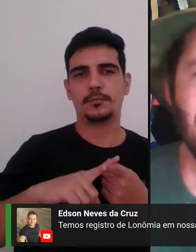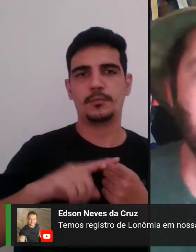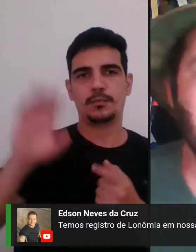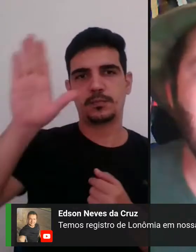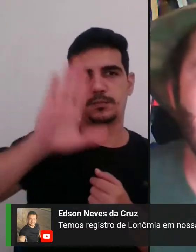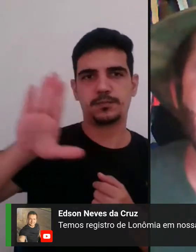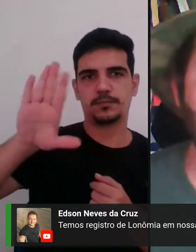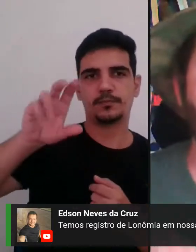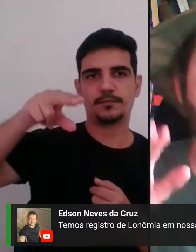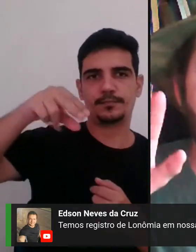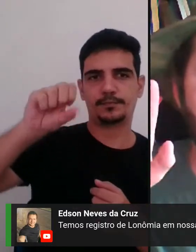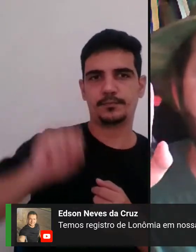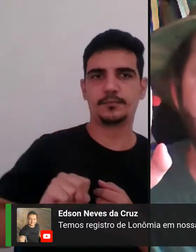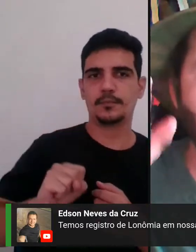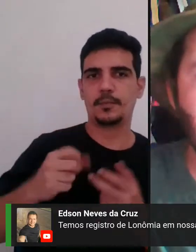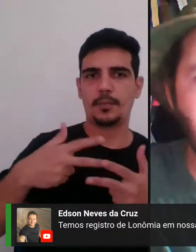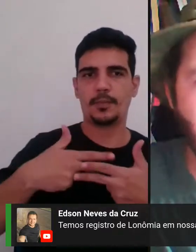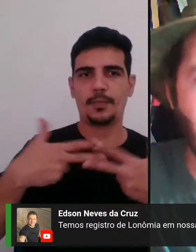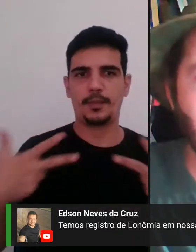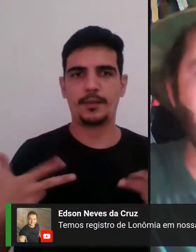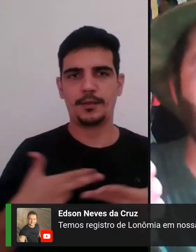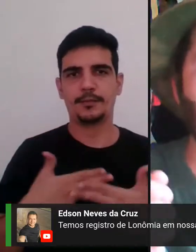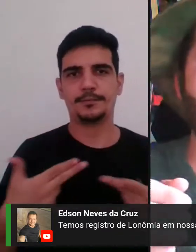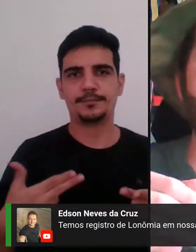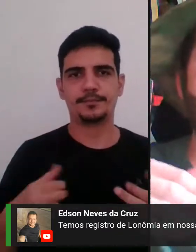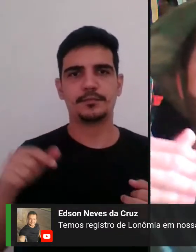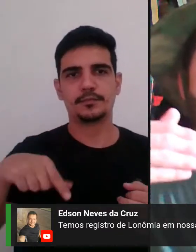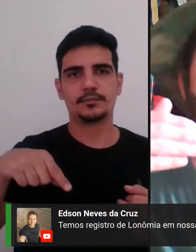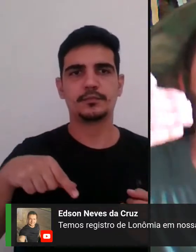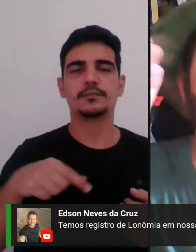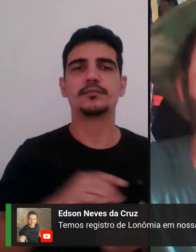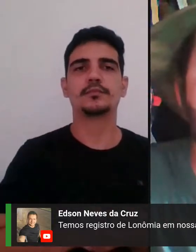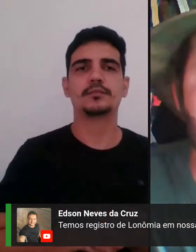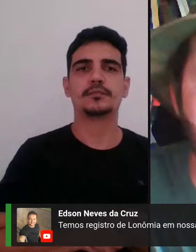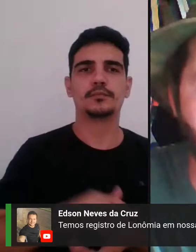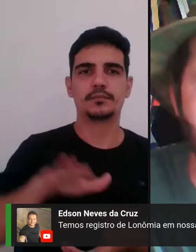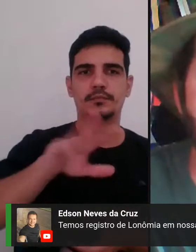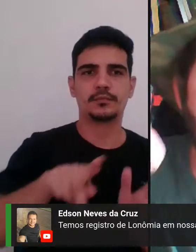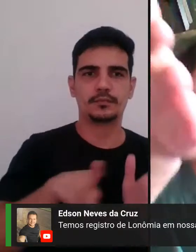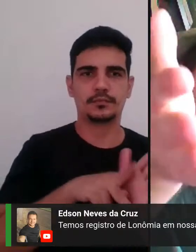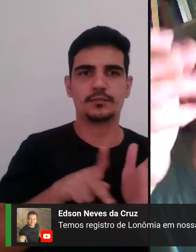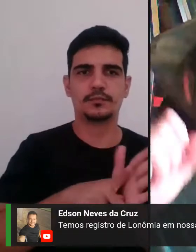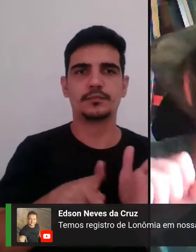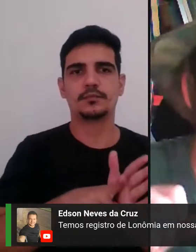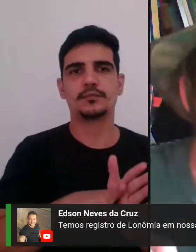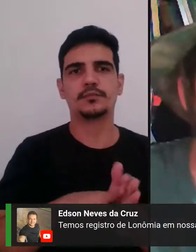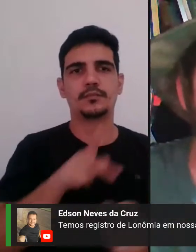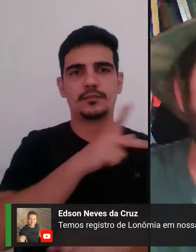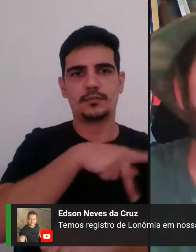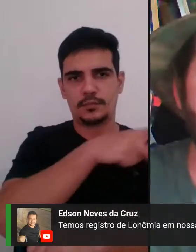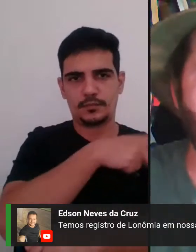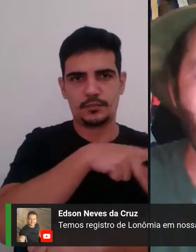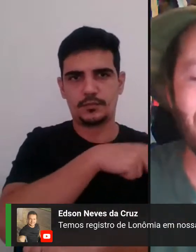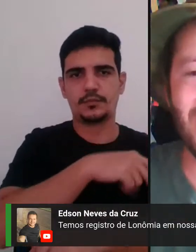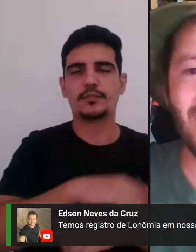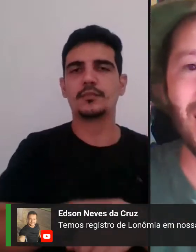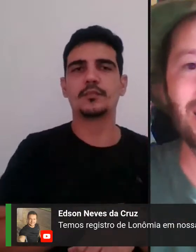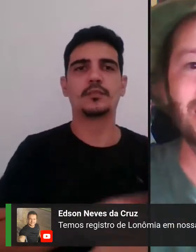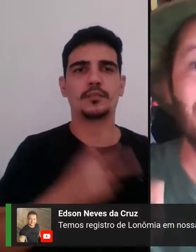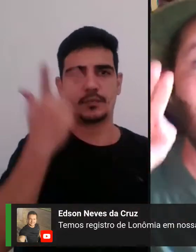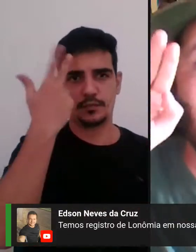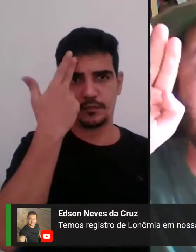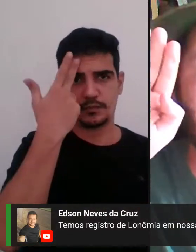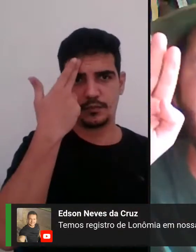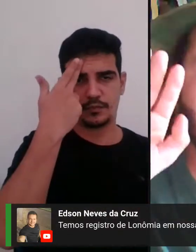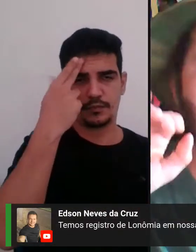mariposa. Mas eu já vi aqui, inclusive no Parque Natural, né, no Parque Circuito, que eu acho que até você foi lá há pouco tempo procurar umas